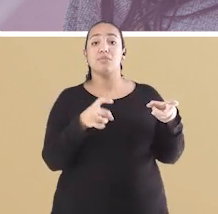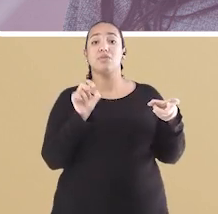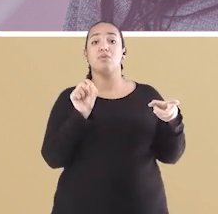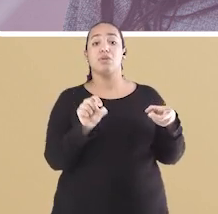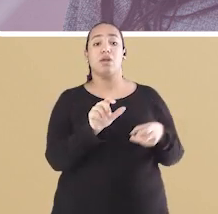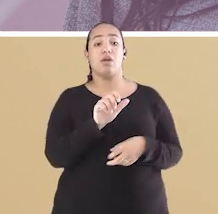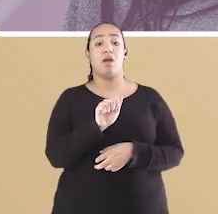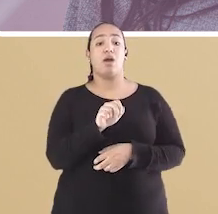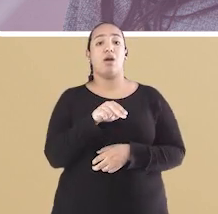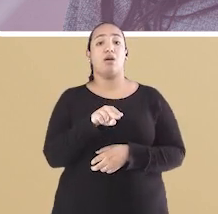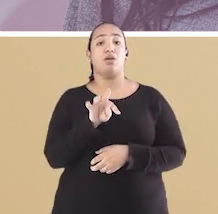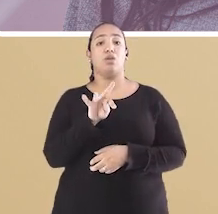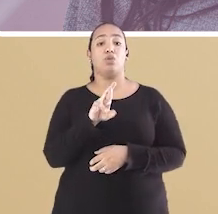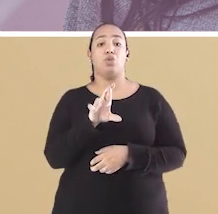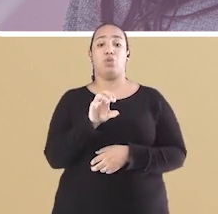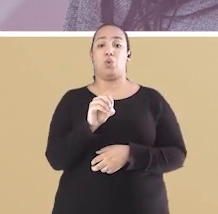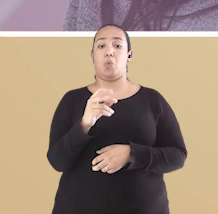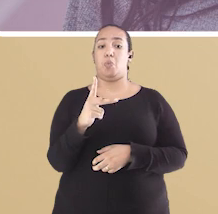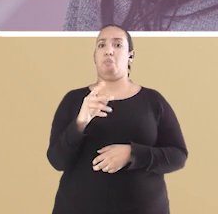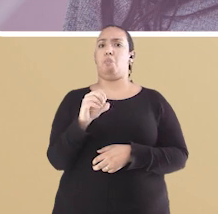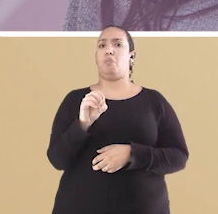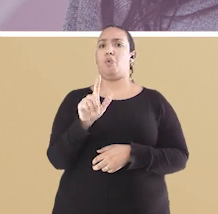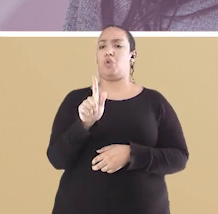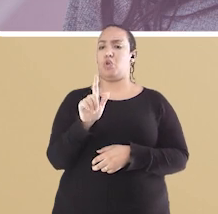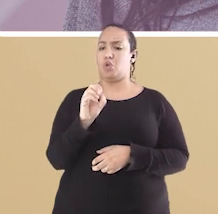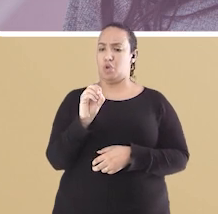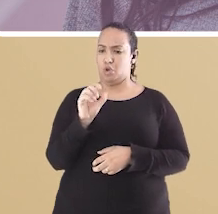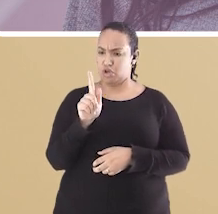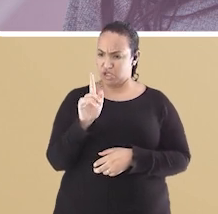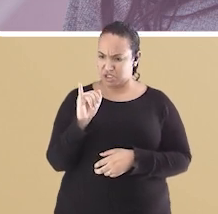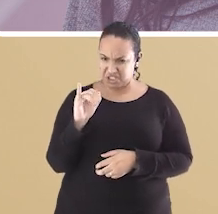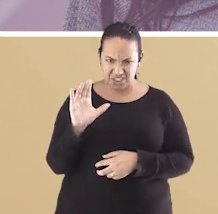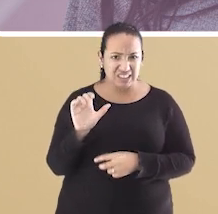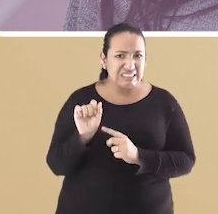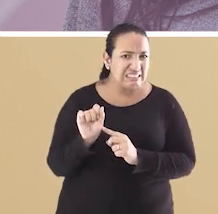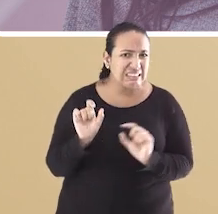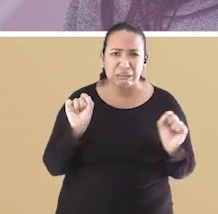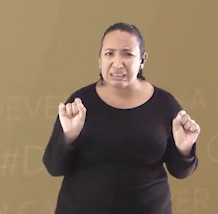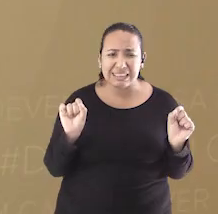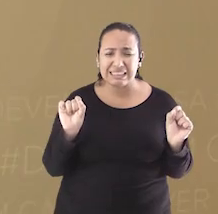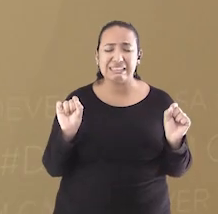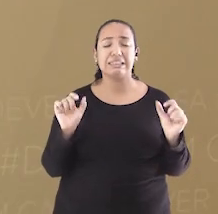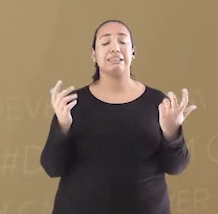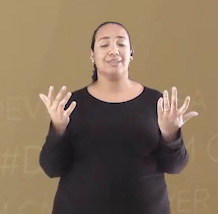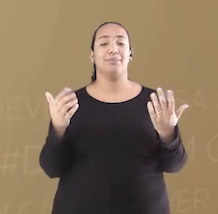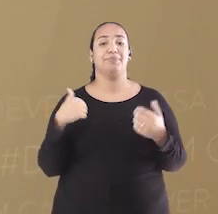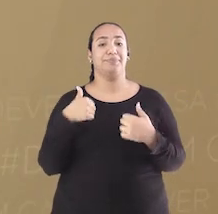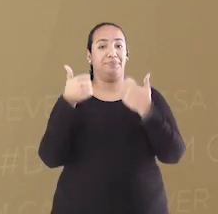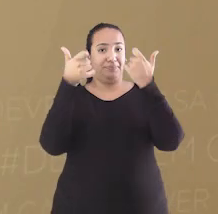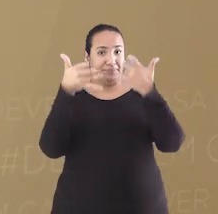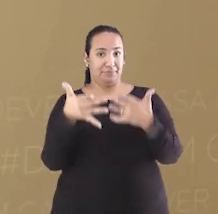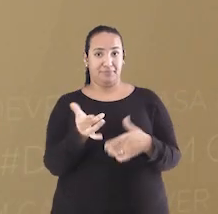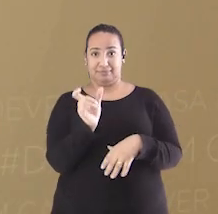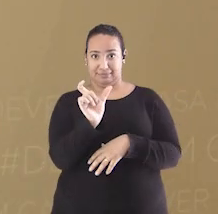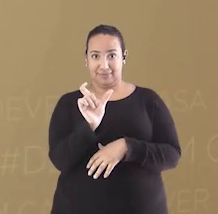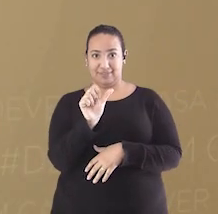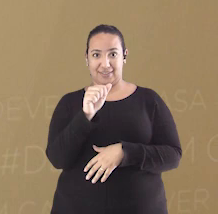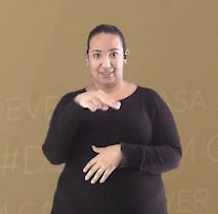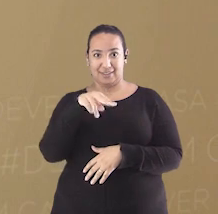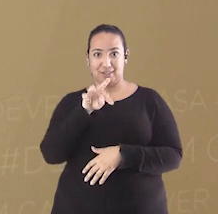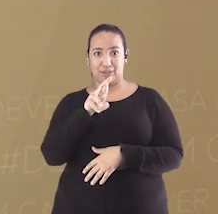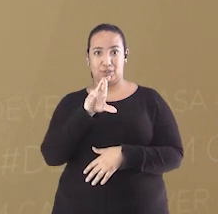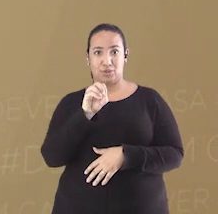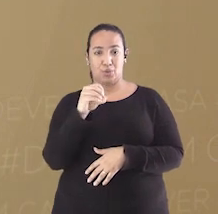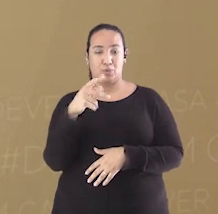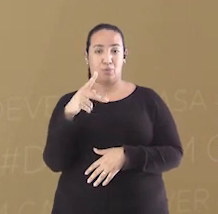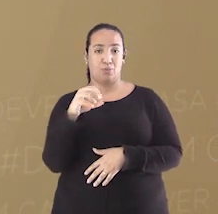antropológica da religião. Já vem o professor Rony com esses palavrões. Bom, calma, eu vou explicar. A antropologia é o estudo